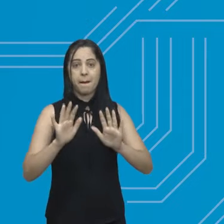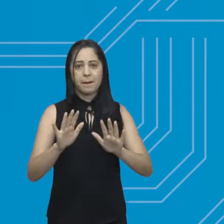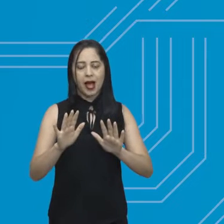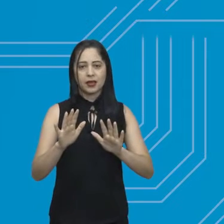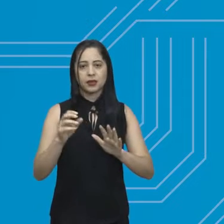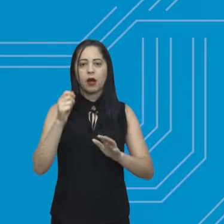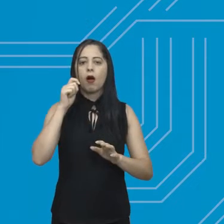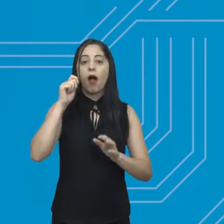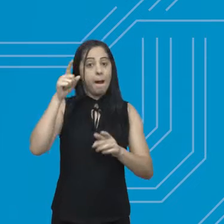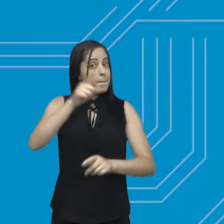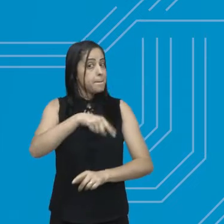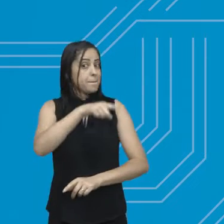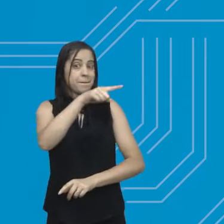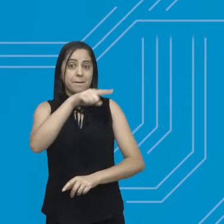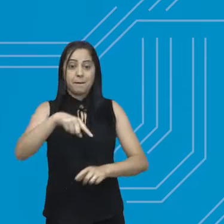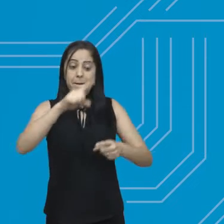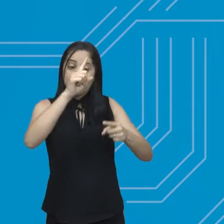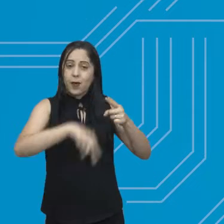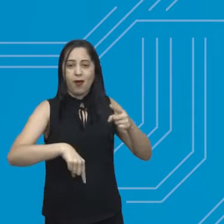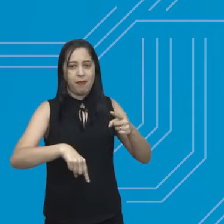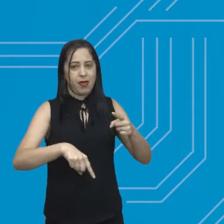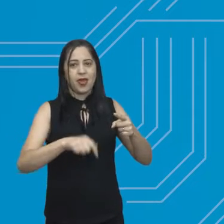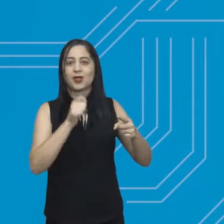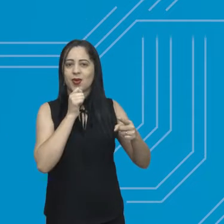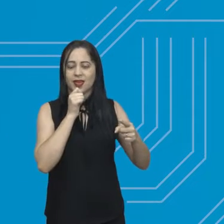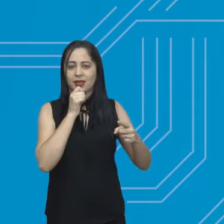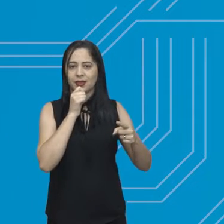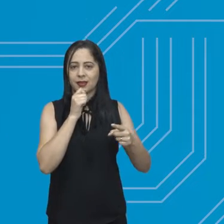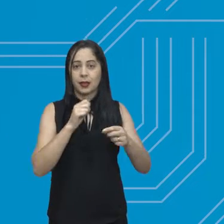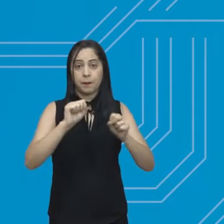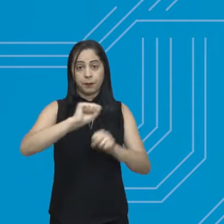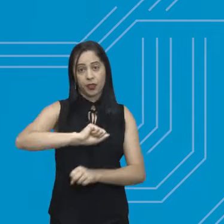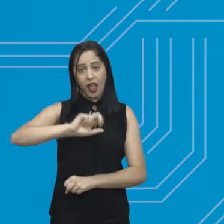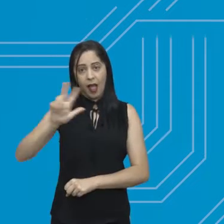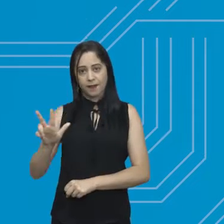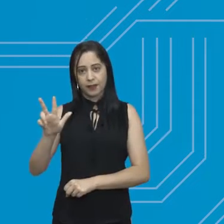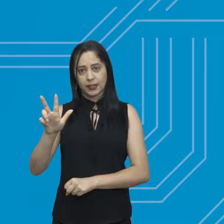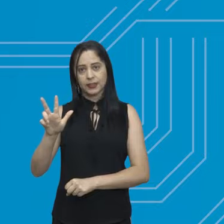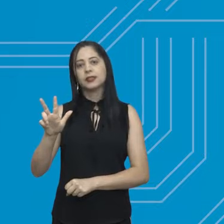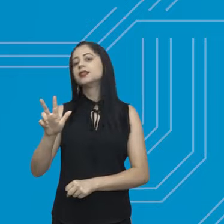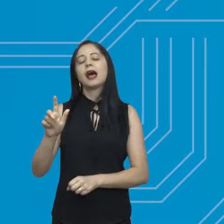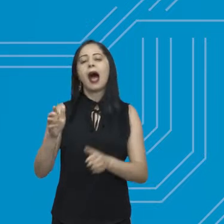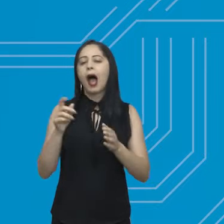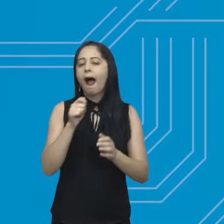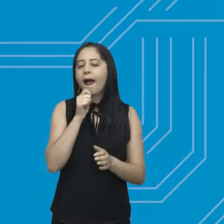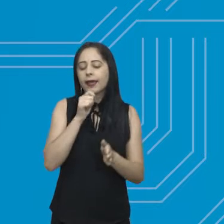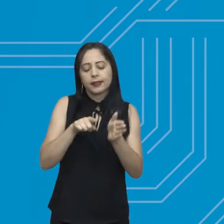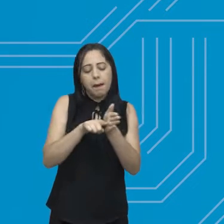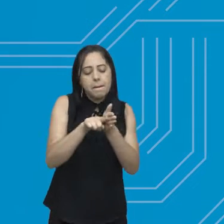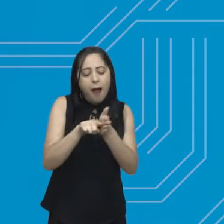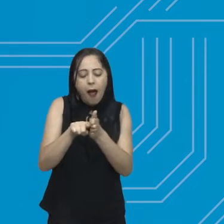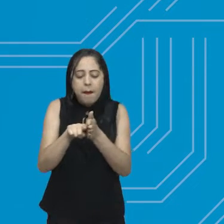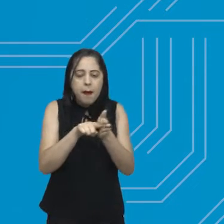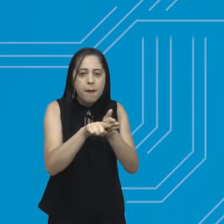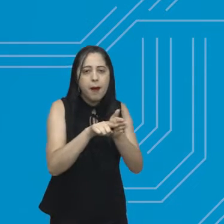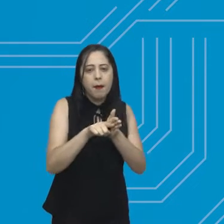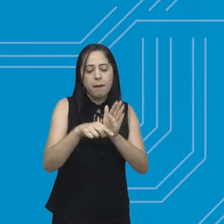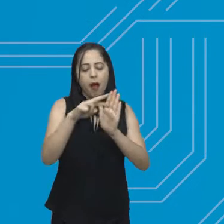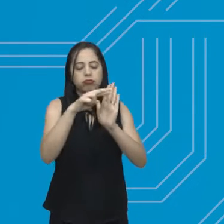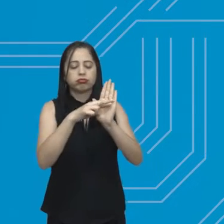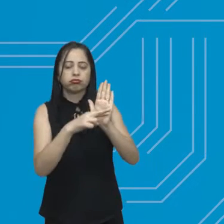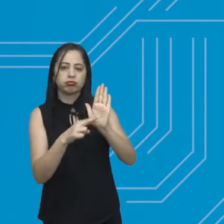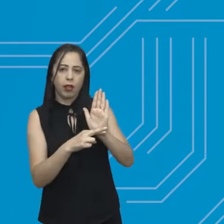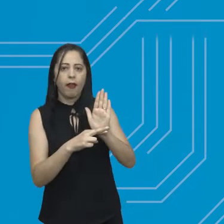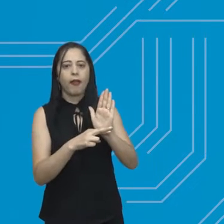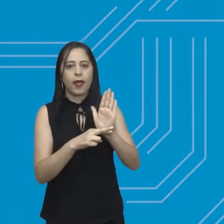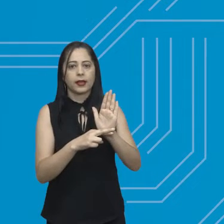muitos estudos sobre os riscos e malefícios. Por conta dessas dúvidas, a Anvisa ainda estuda uma possível regulamentação do produto, que